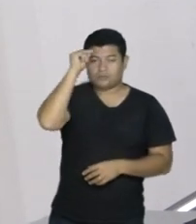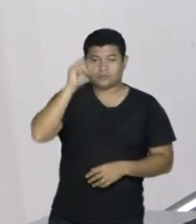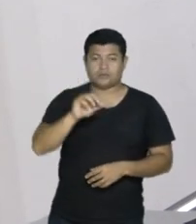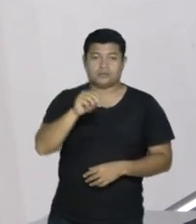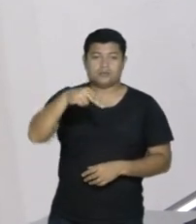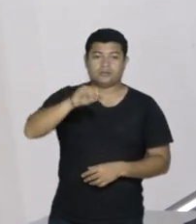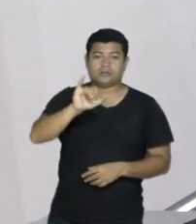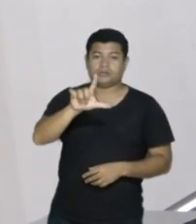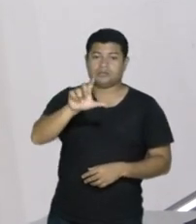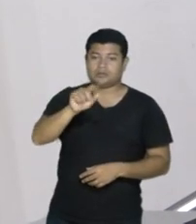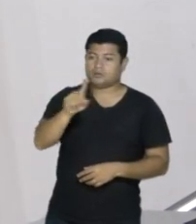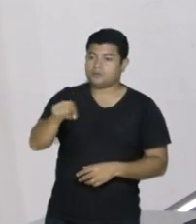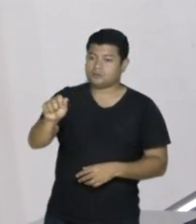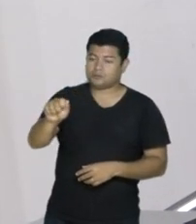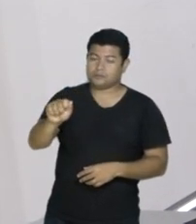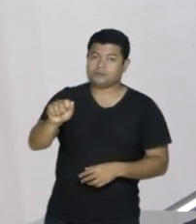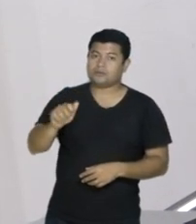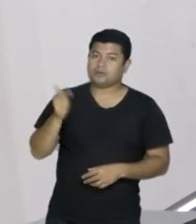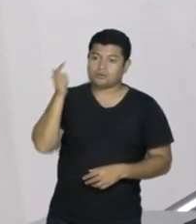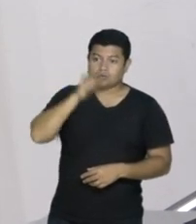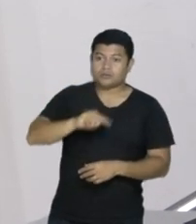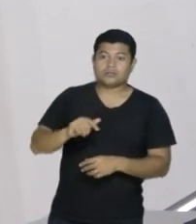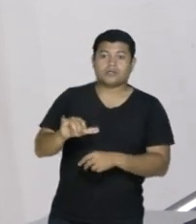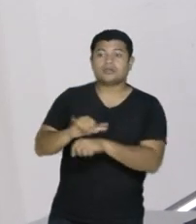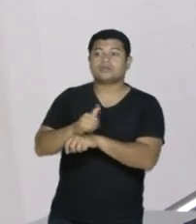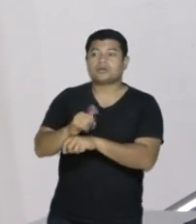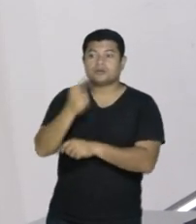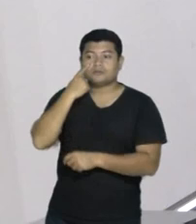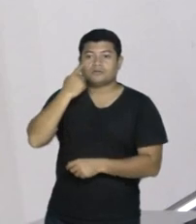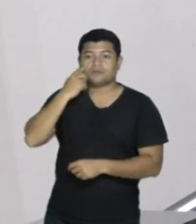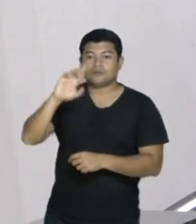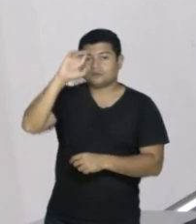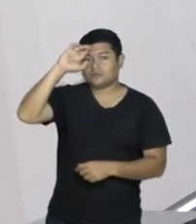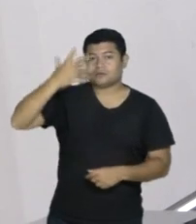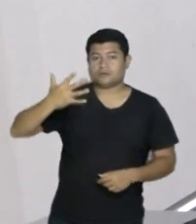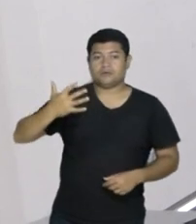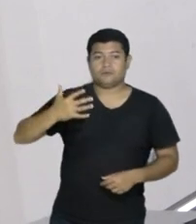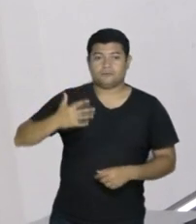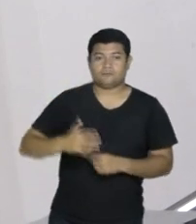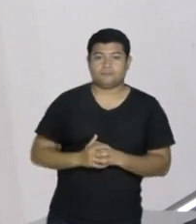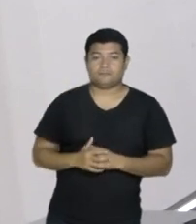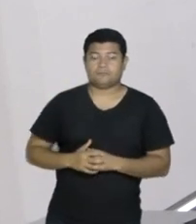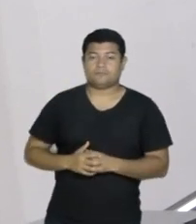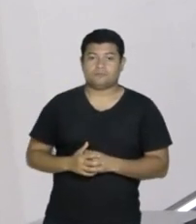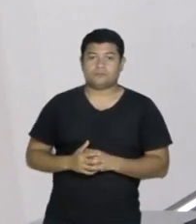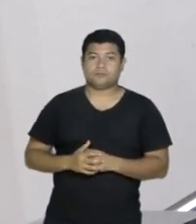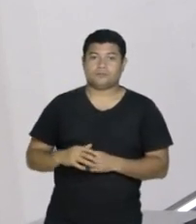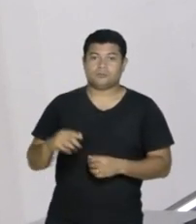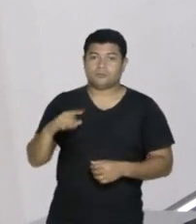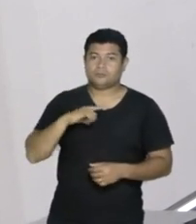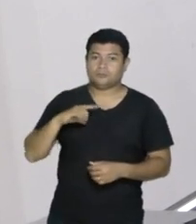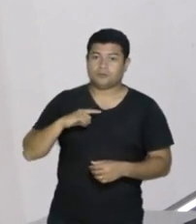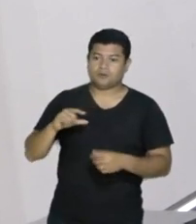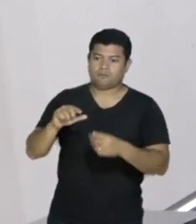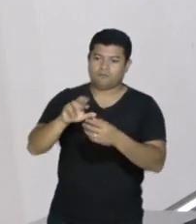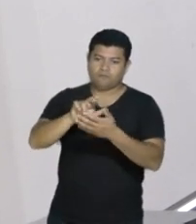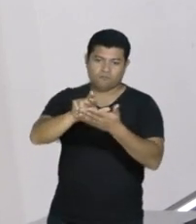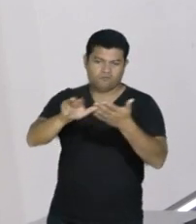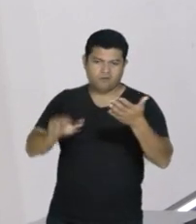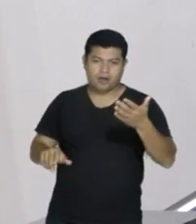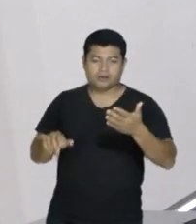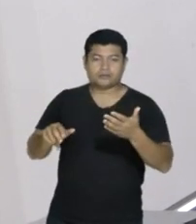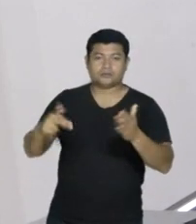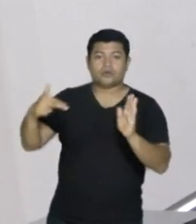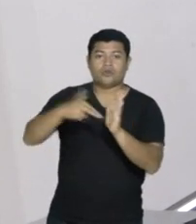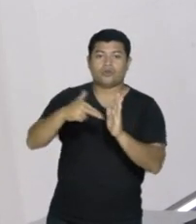E aí eu tenho aqui do laudo que diz as notas de uma ponte as notas de avaliação cinco quatro três dois